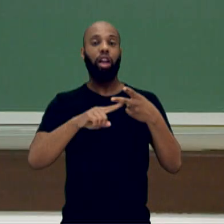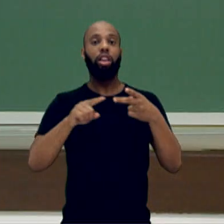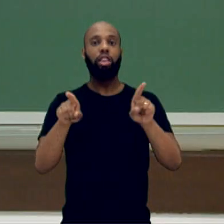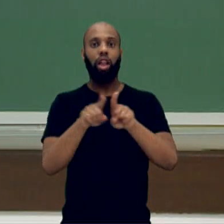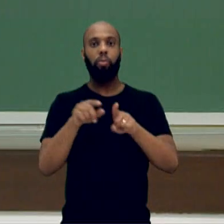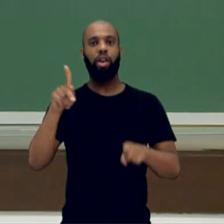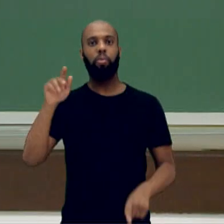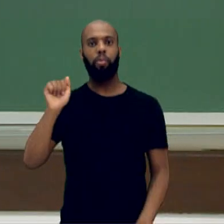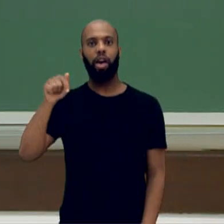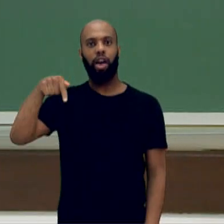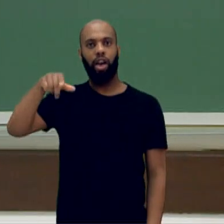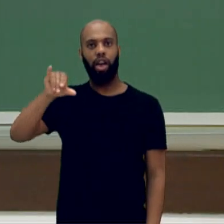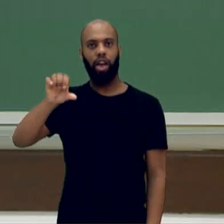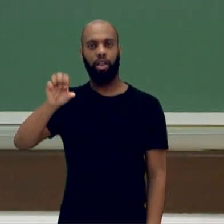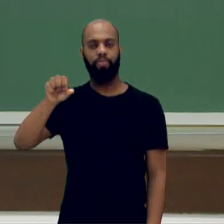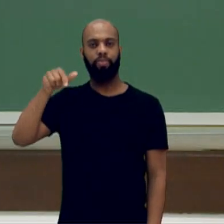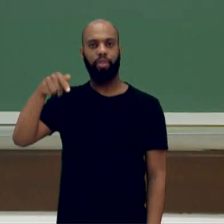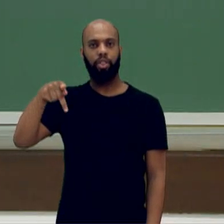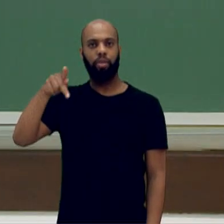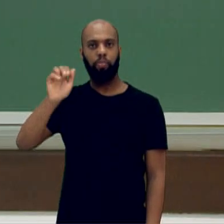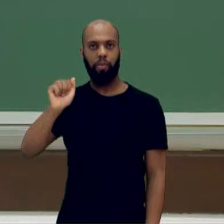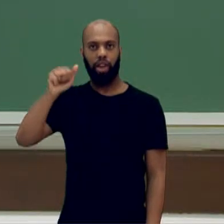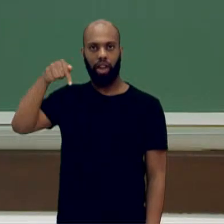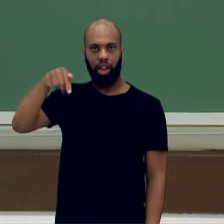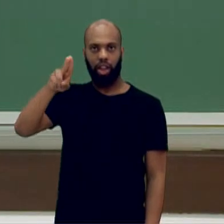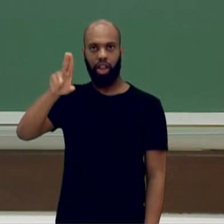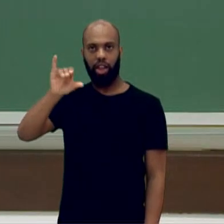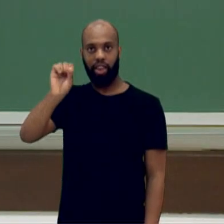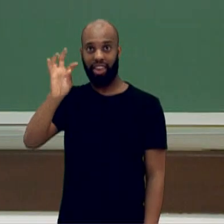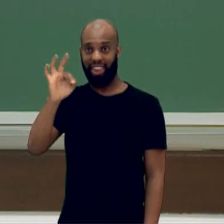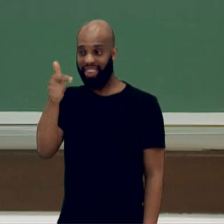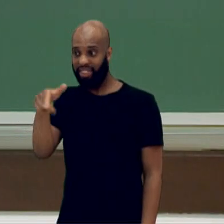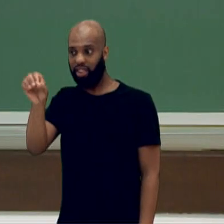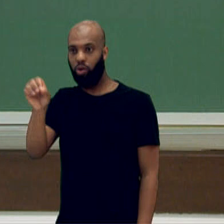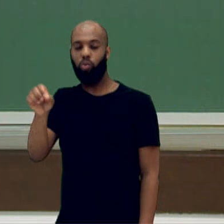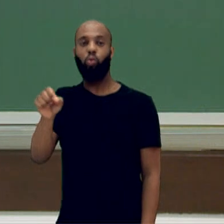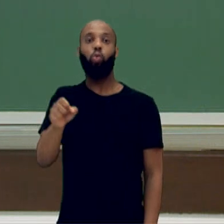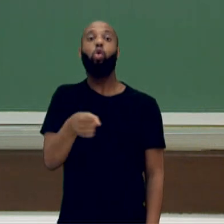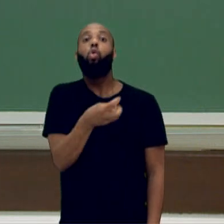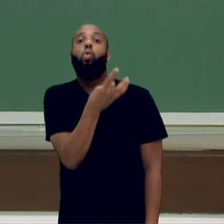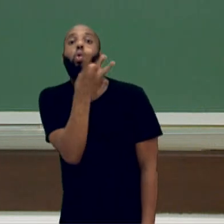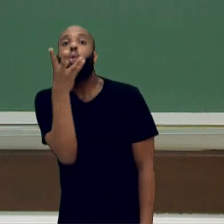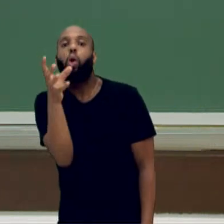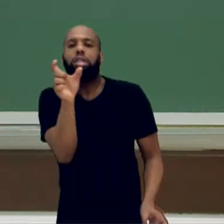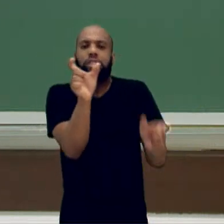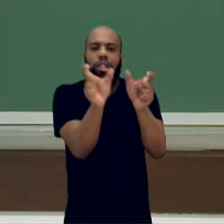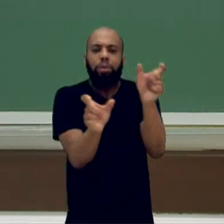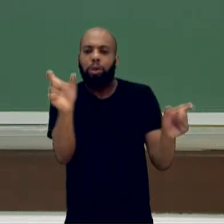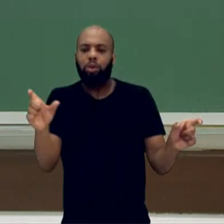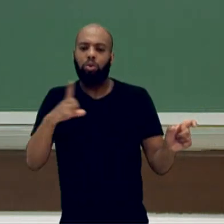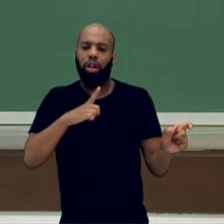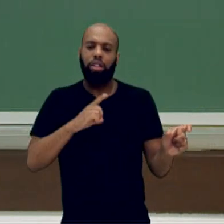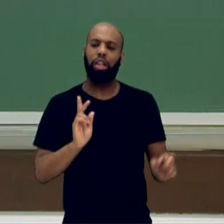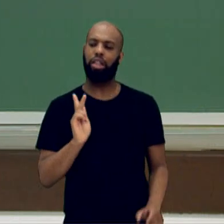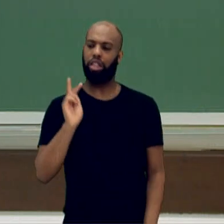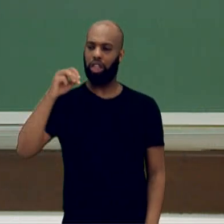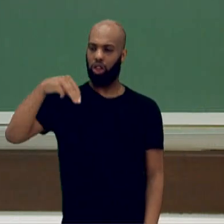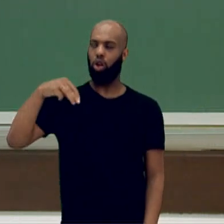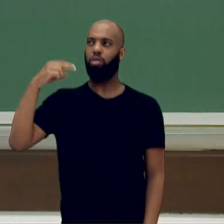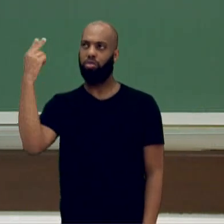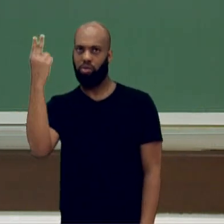Paquistão. Ou seja, densidade, concentração de pessoas, número elevado de habitantes por quilômetro